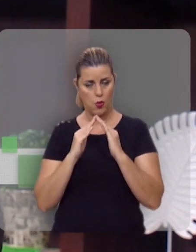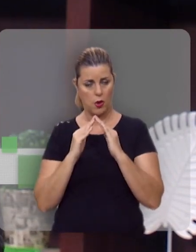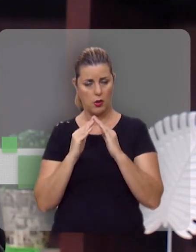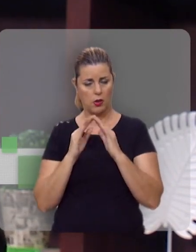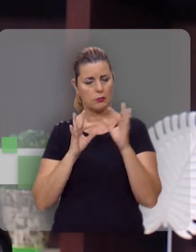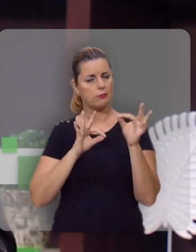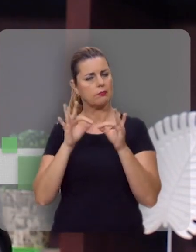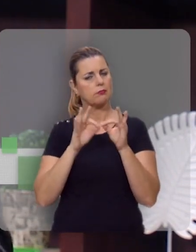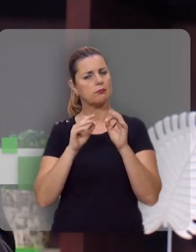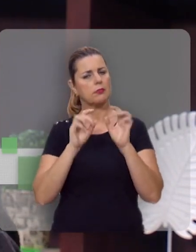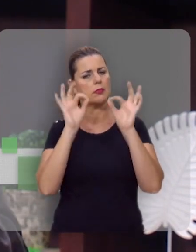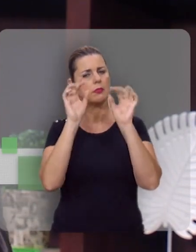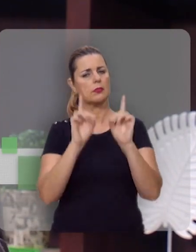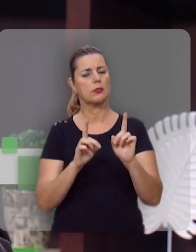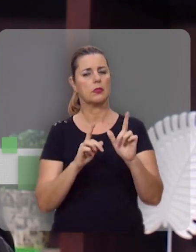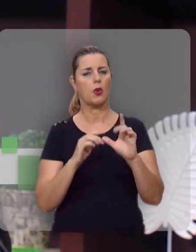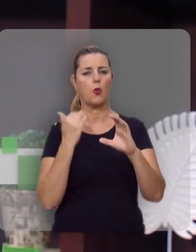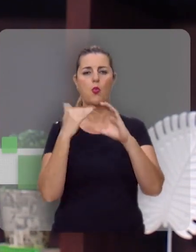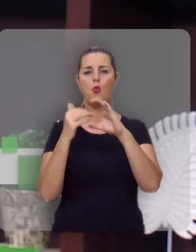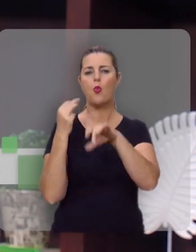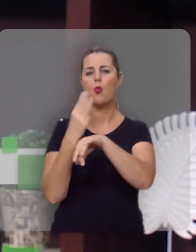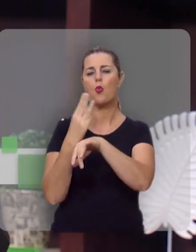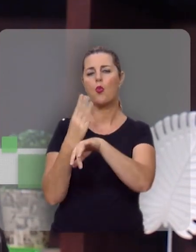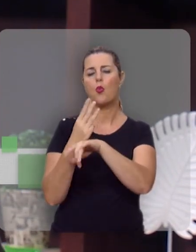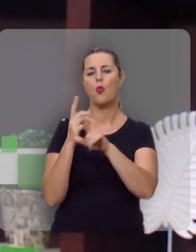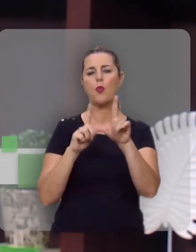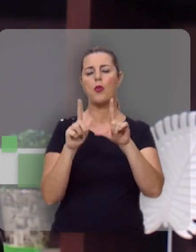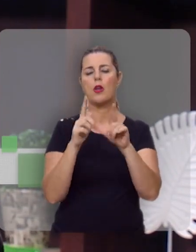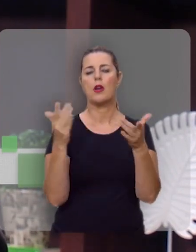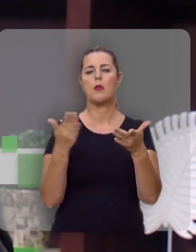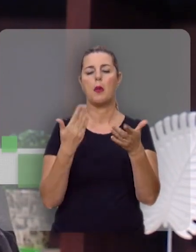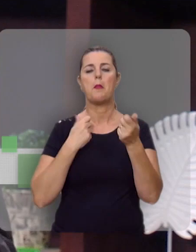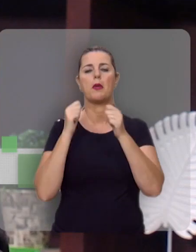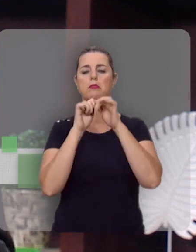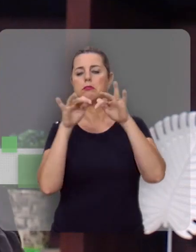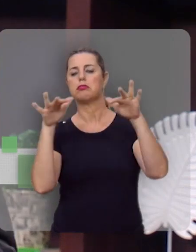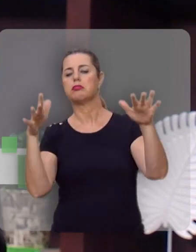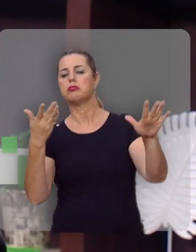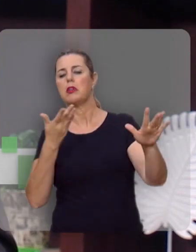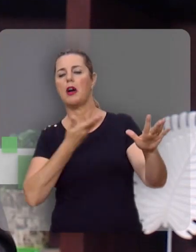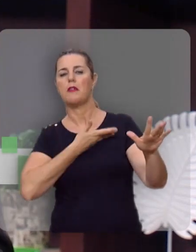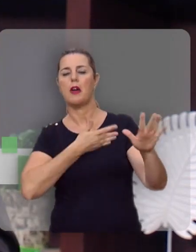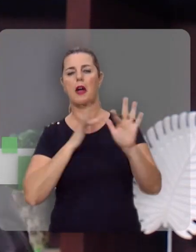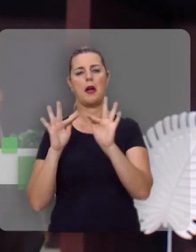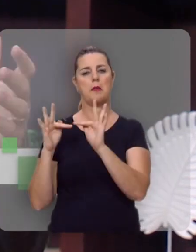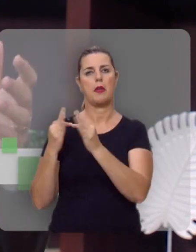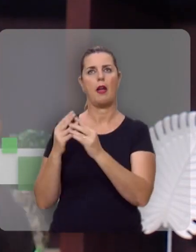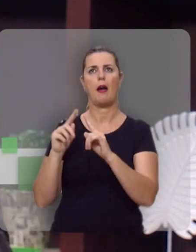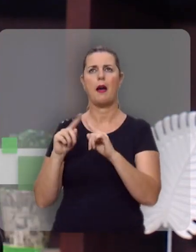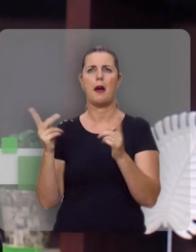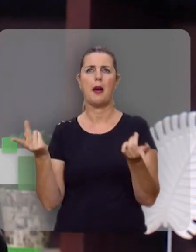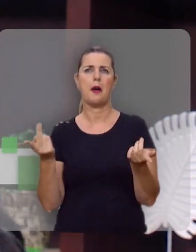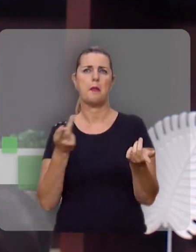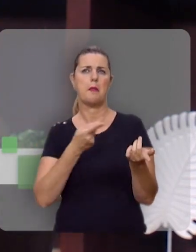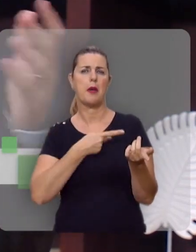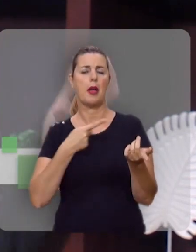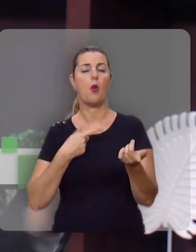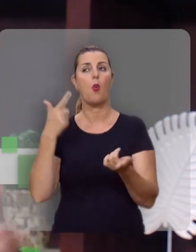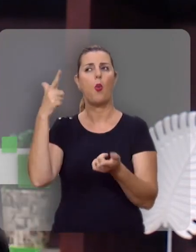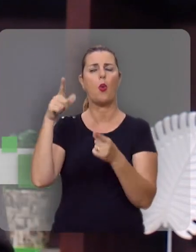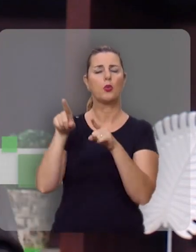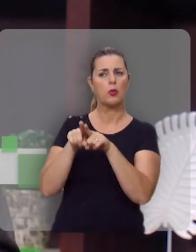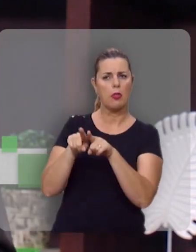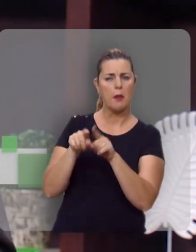casa o programa de hoje, no seu celular, para você poder compartilhar para quem você quiser. Ah, Pastor Rodrigo, eu queria os